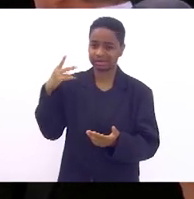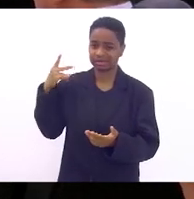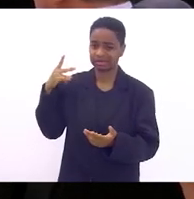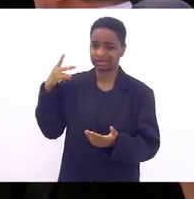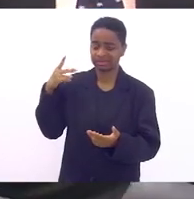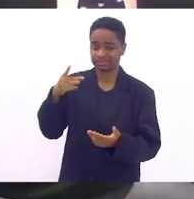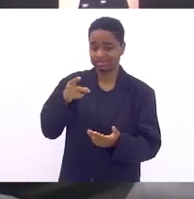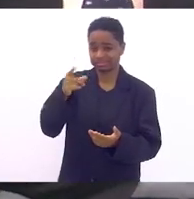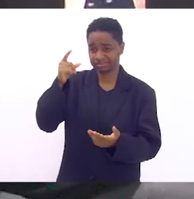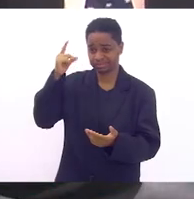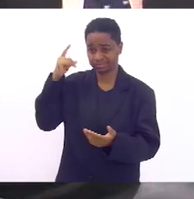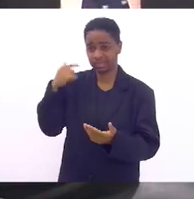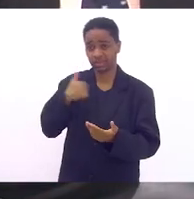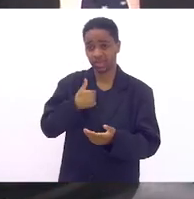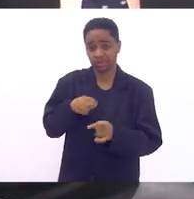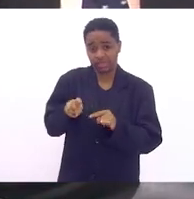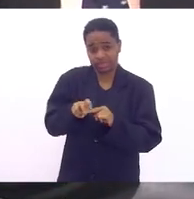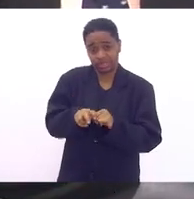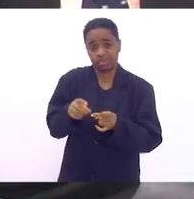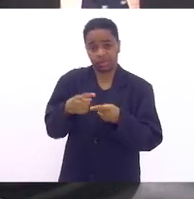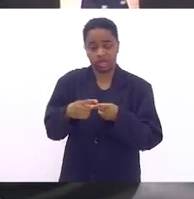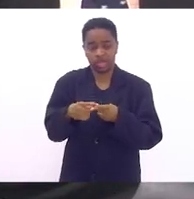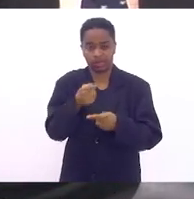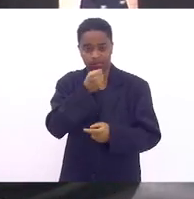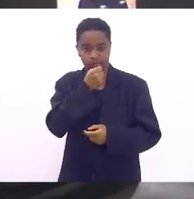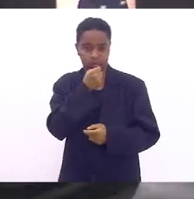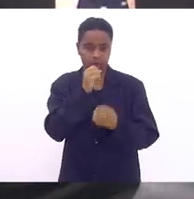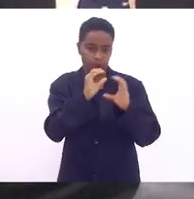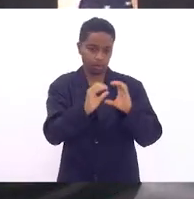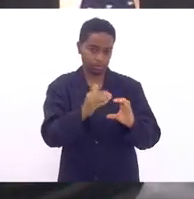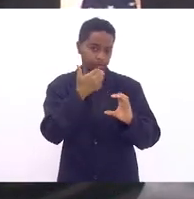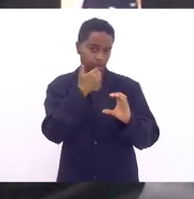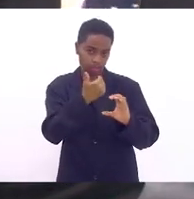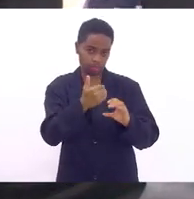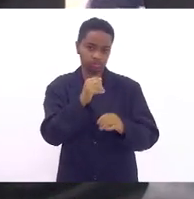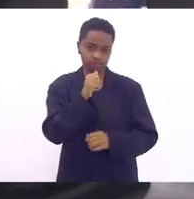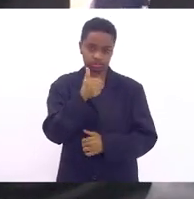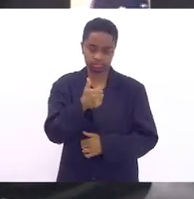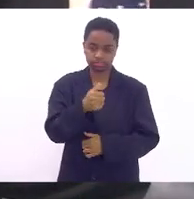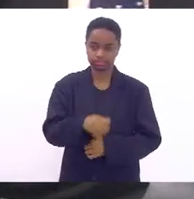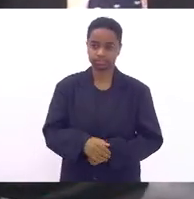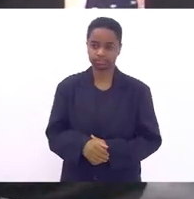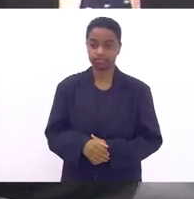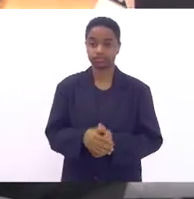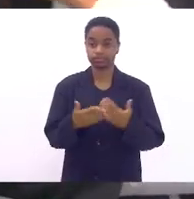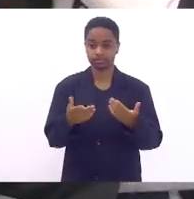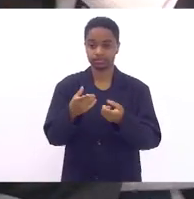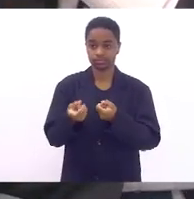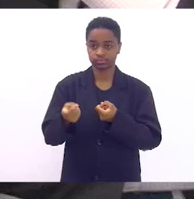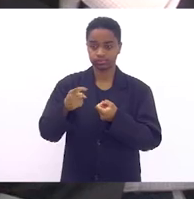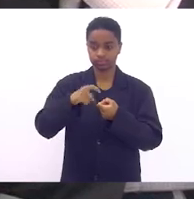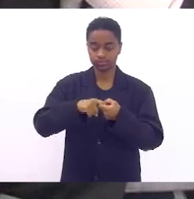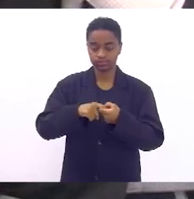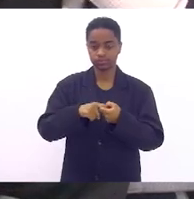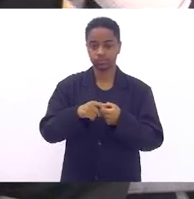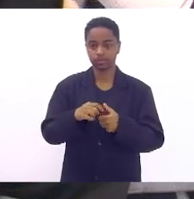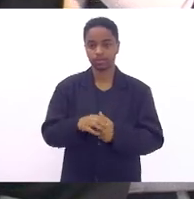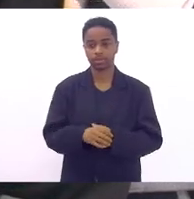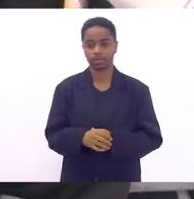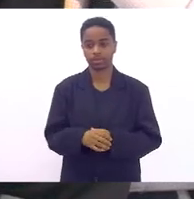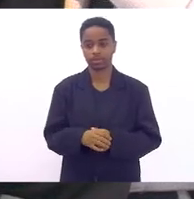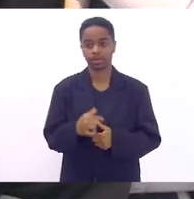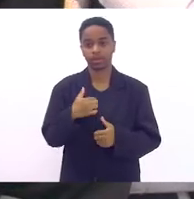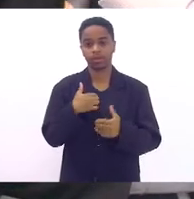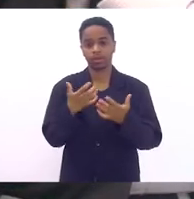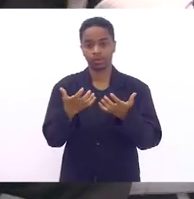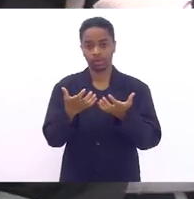sentado mesmo que aí ele se comporta melhor na minha frente então retomando Eh o gostaria de